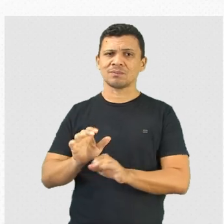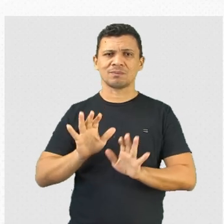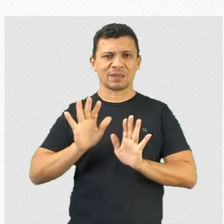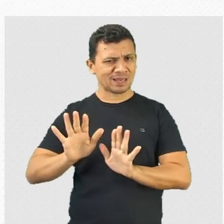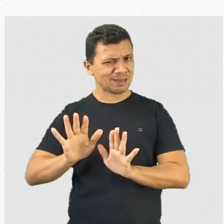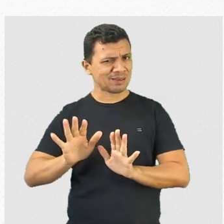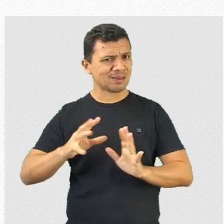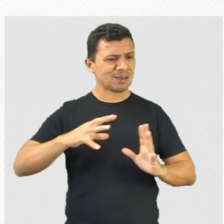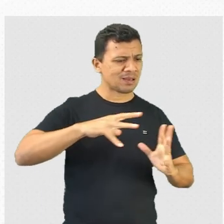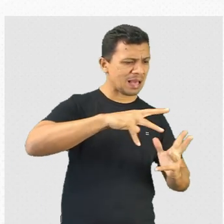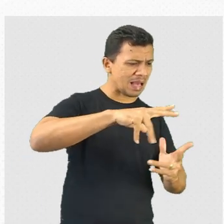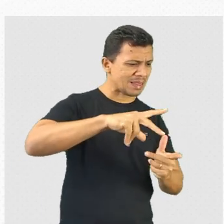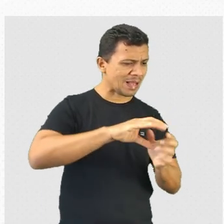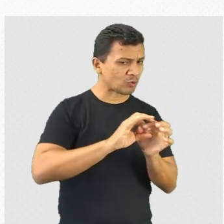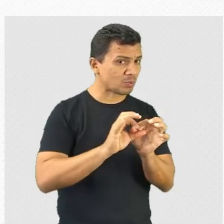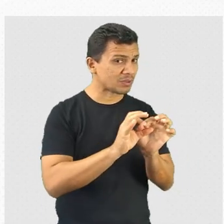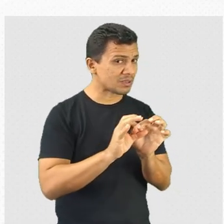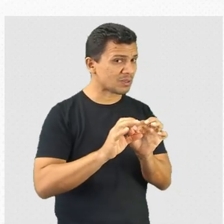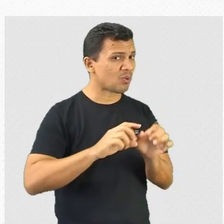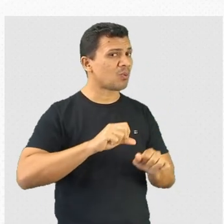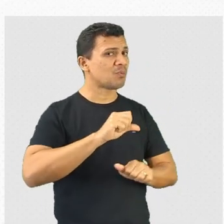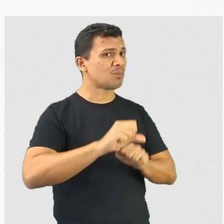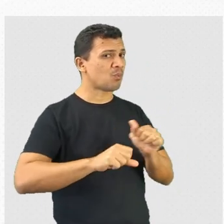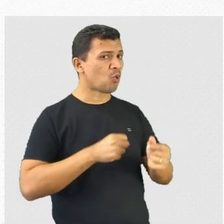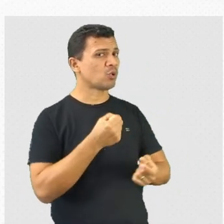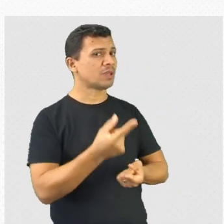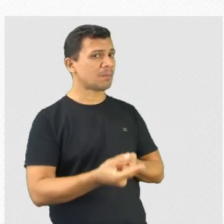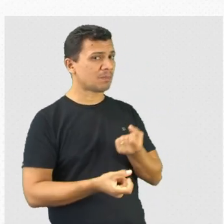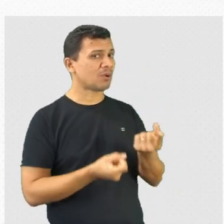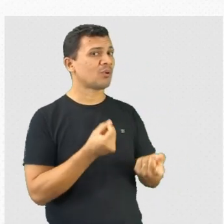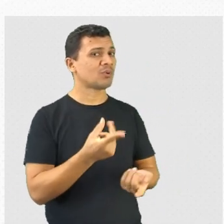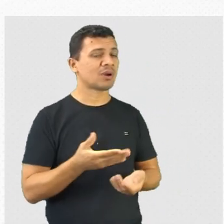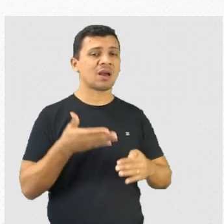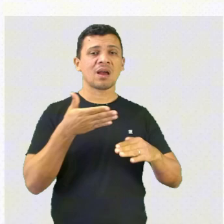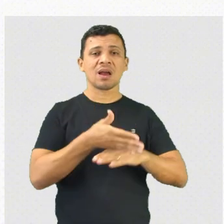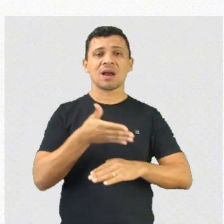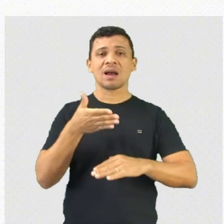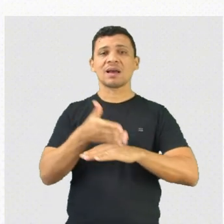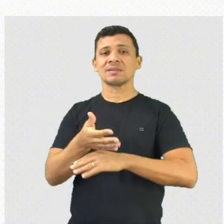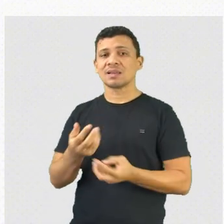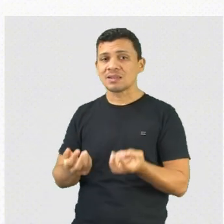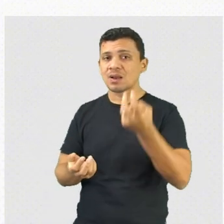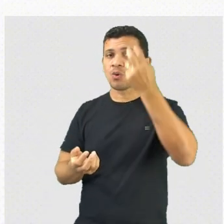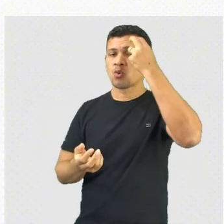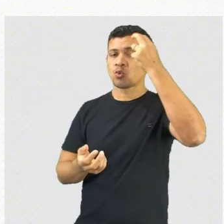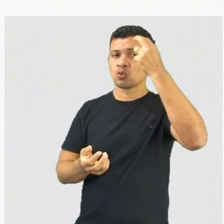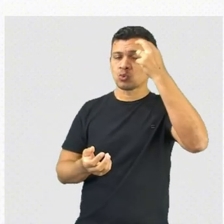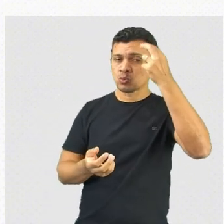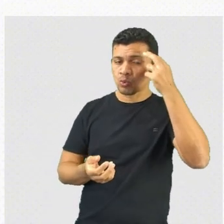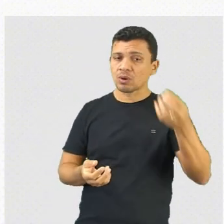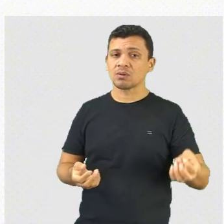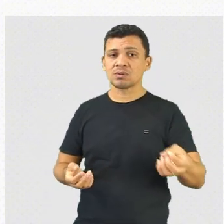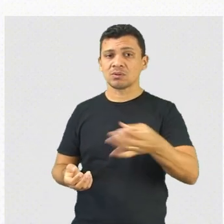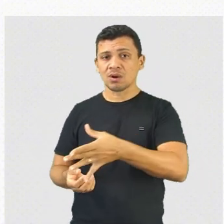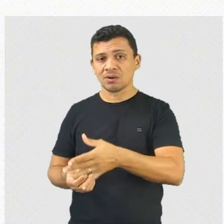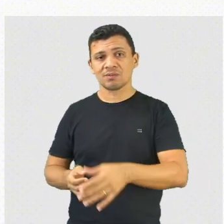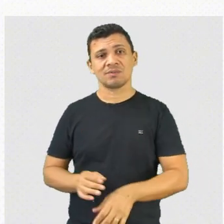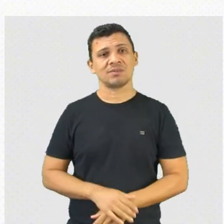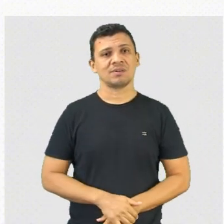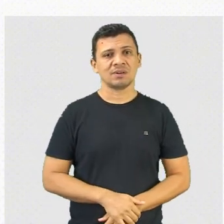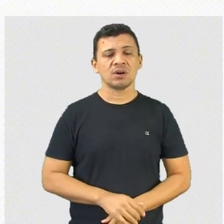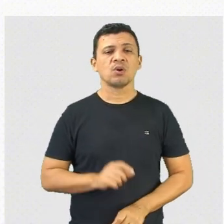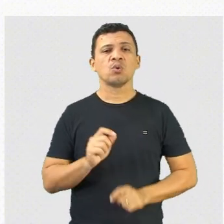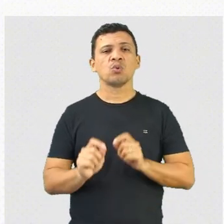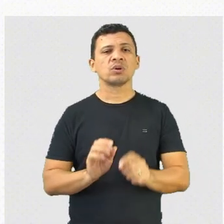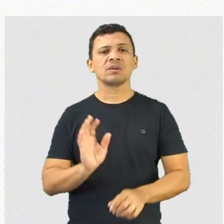pouco. Porque a globalização vai te permitir ter acessos a outros repertórios culturais, certo? Que vão acabar,